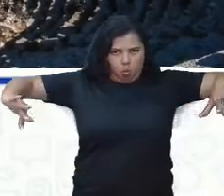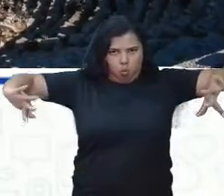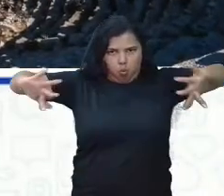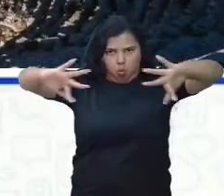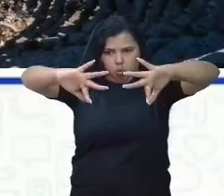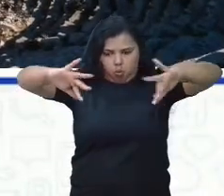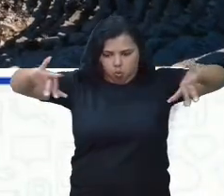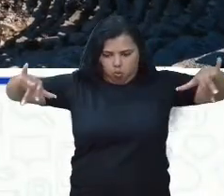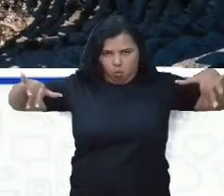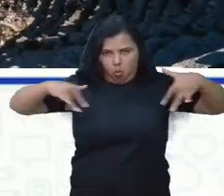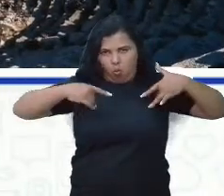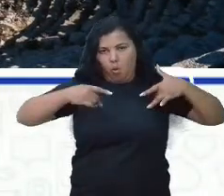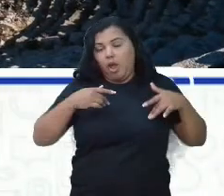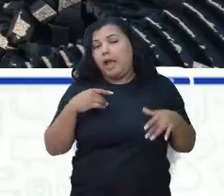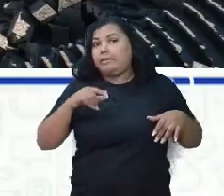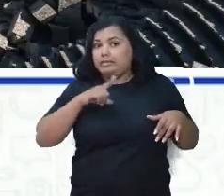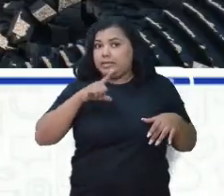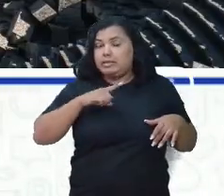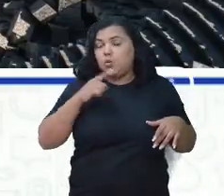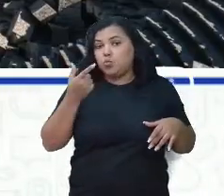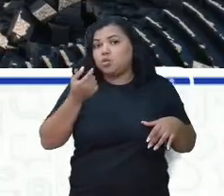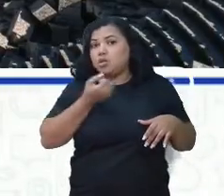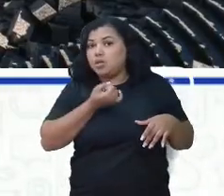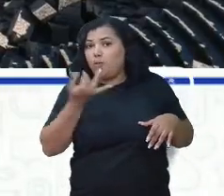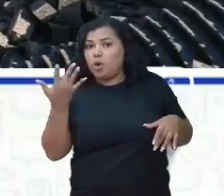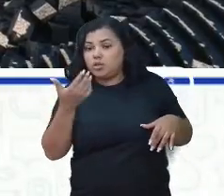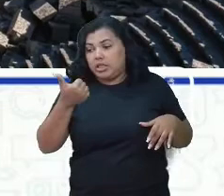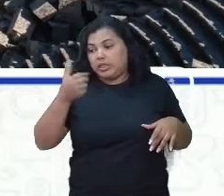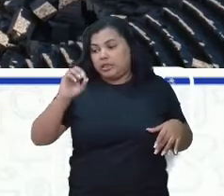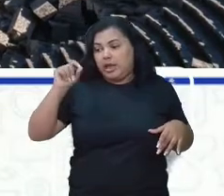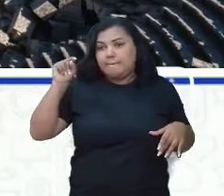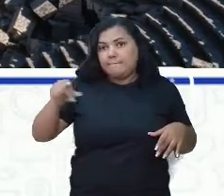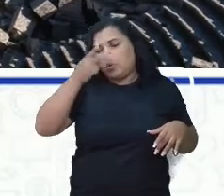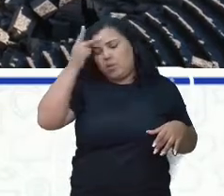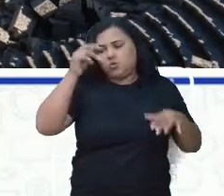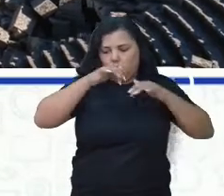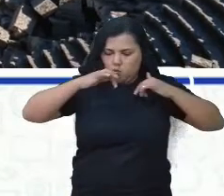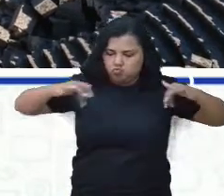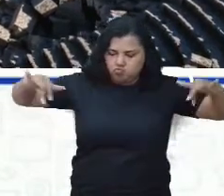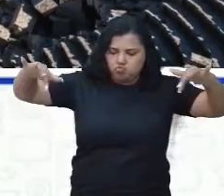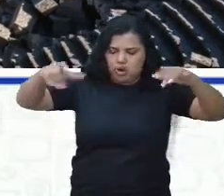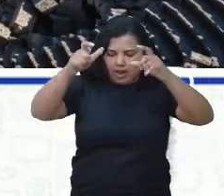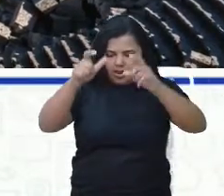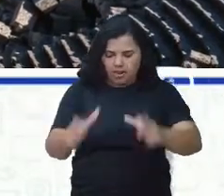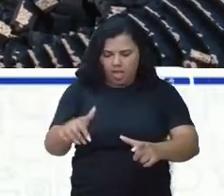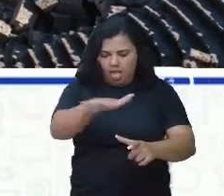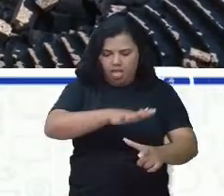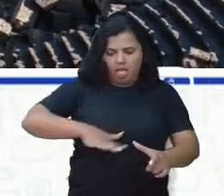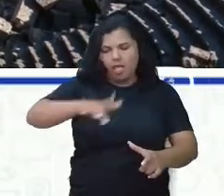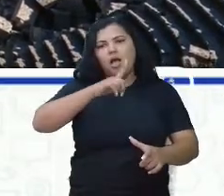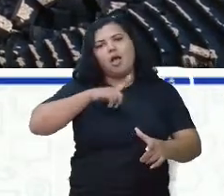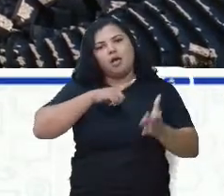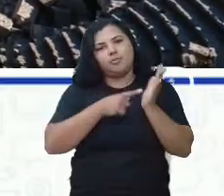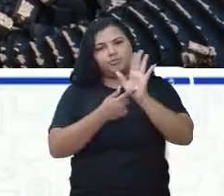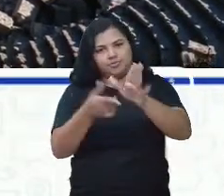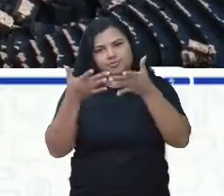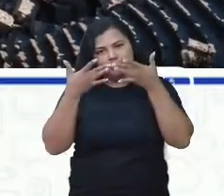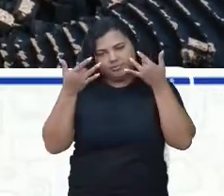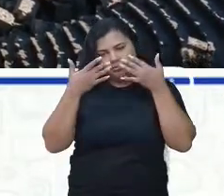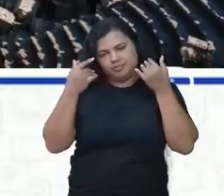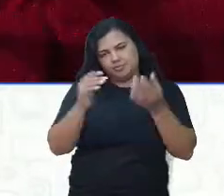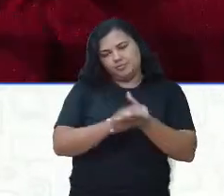até 10.000 pessoas. Então, foi ali que se organizou o teatro. E começou com esses dois gêneros que eu falei,